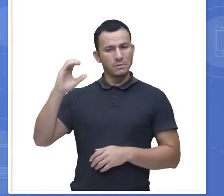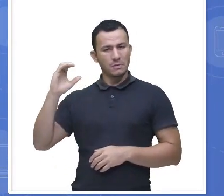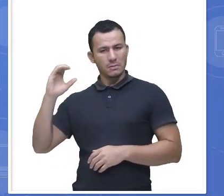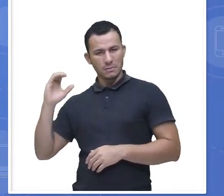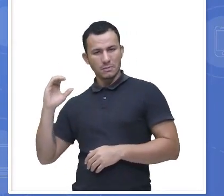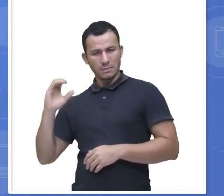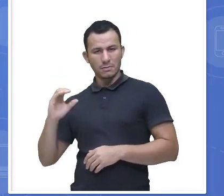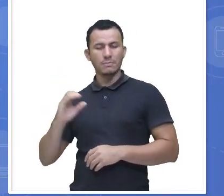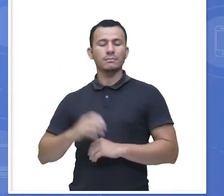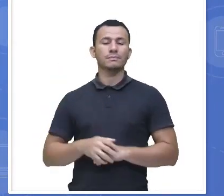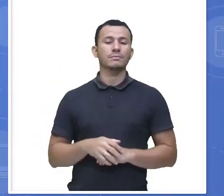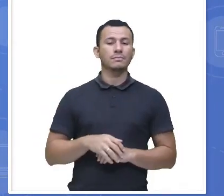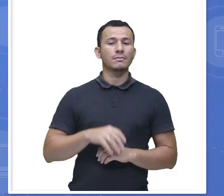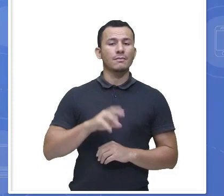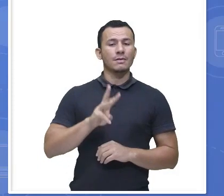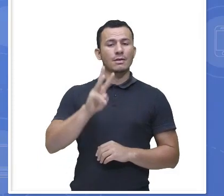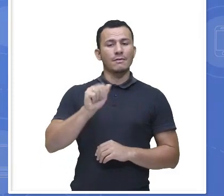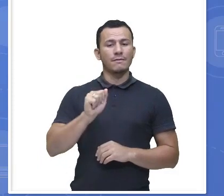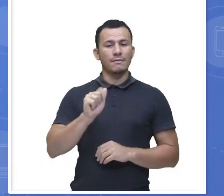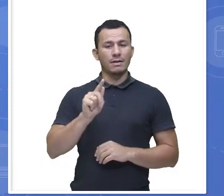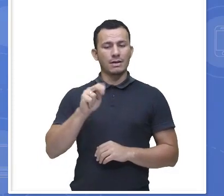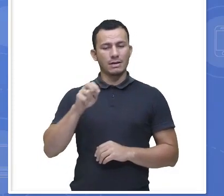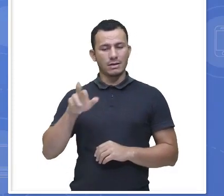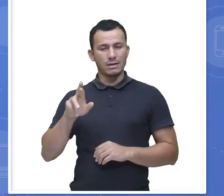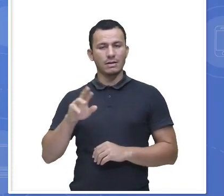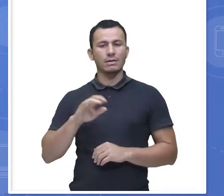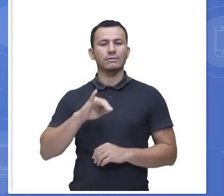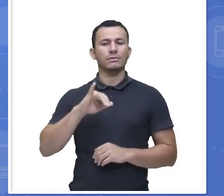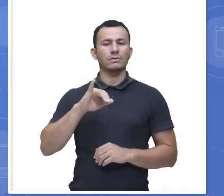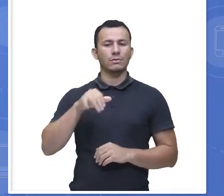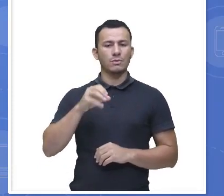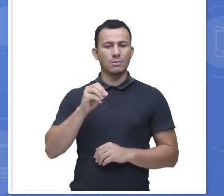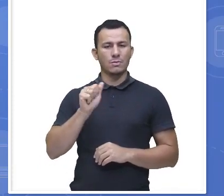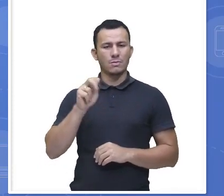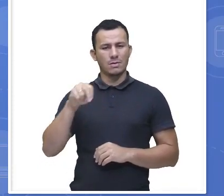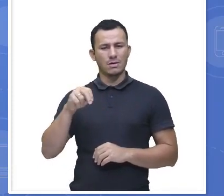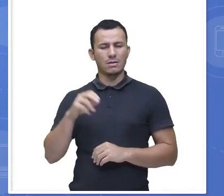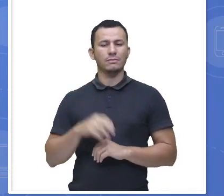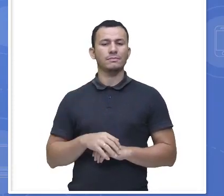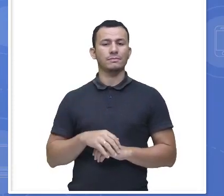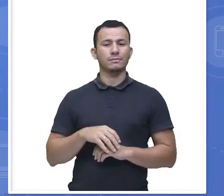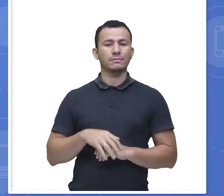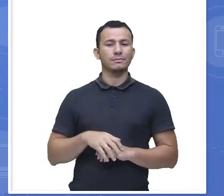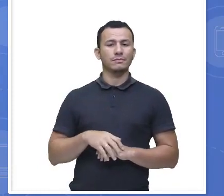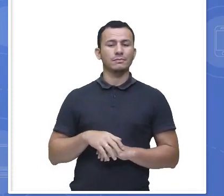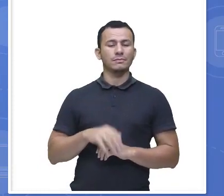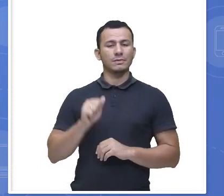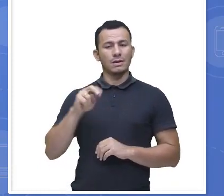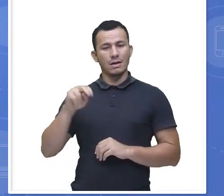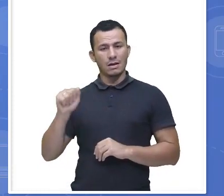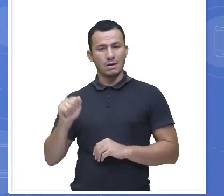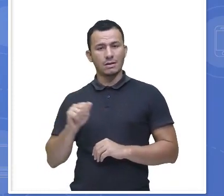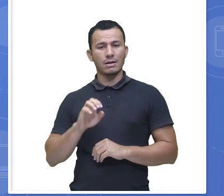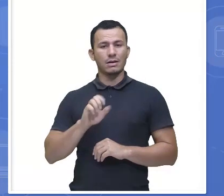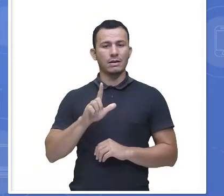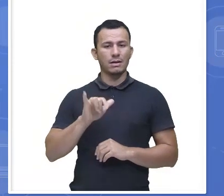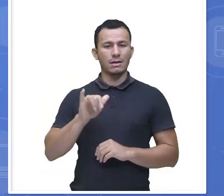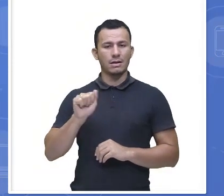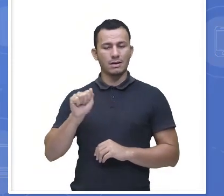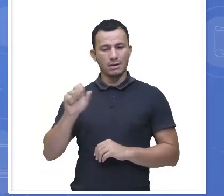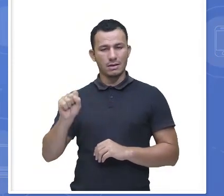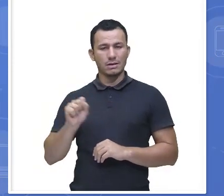Wagner, Jean Carlos, Ana, deixa eu ver quem mais, Elias,